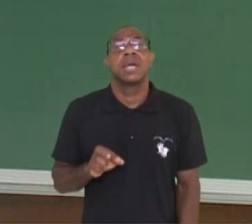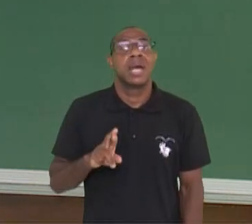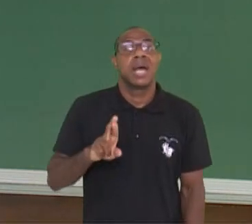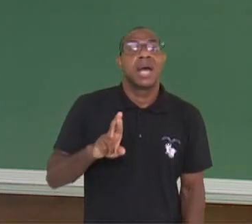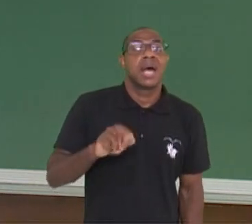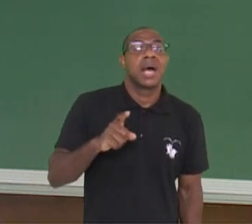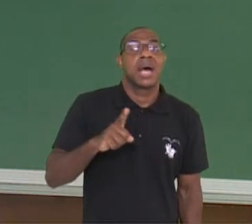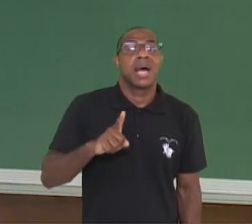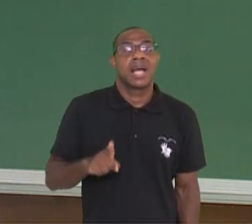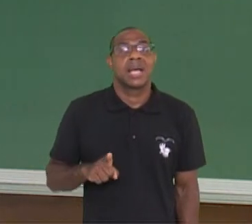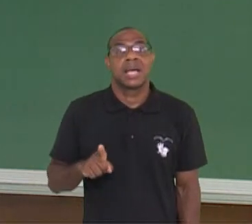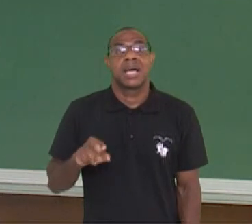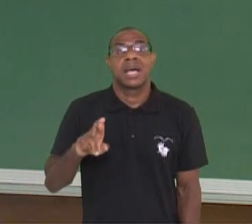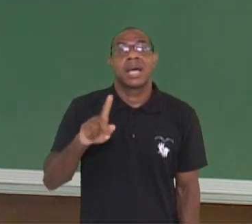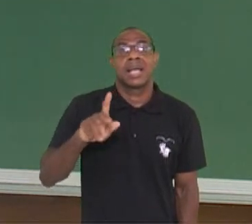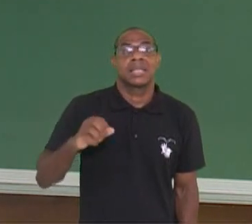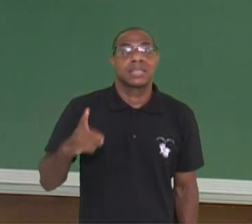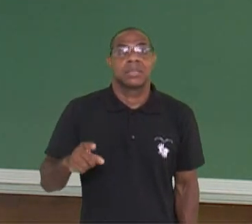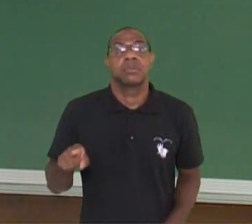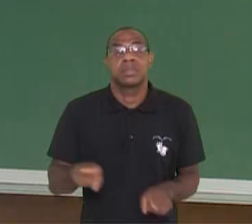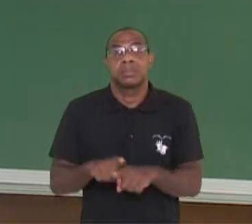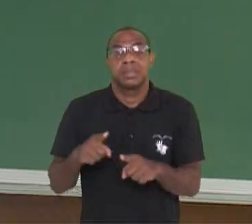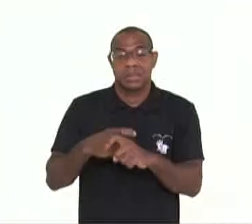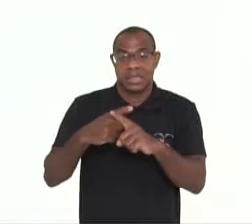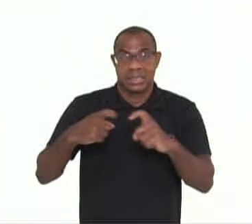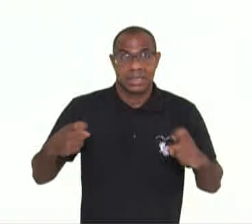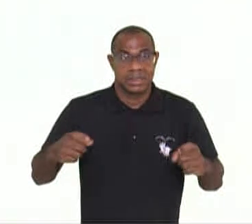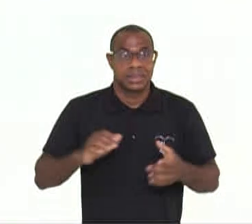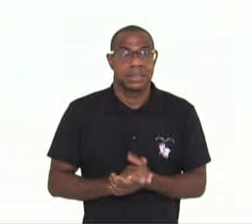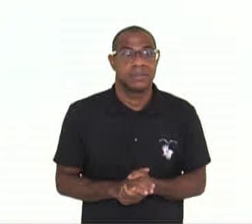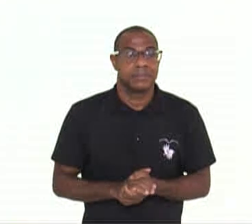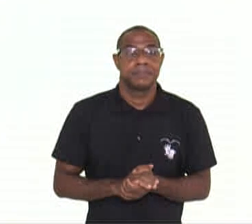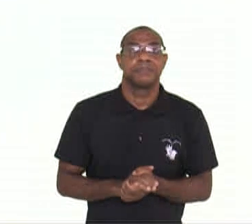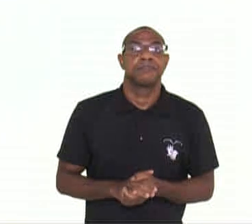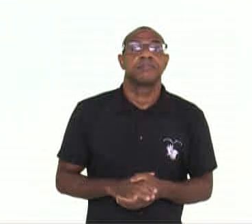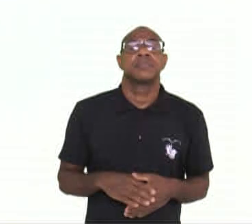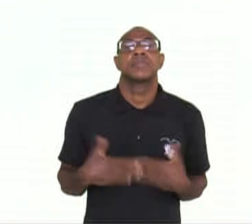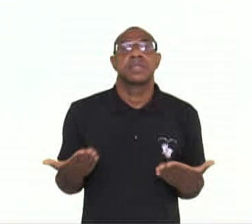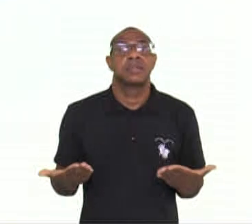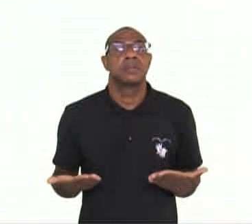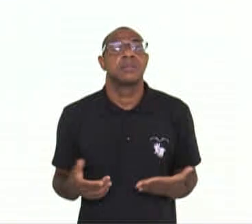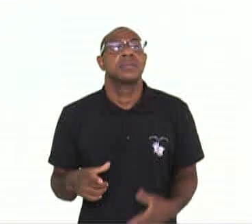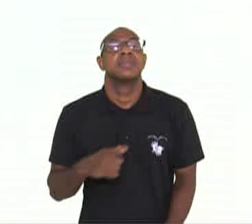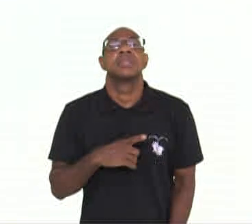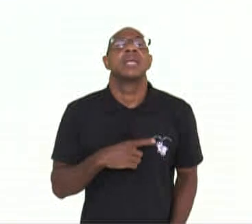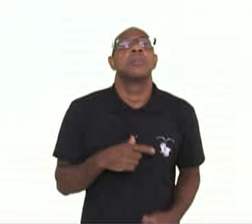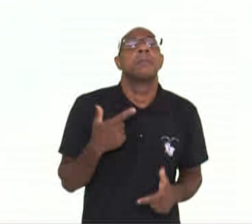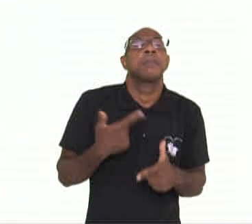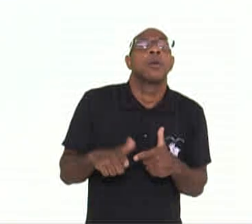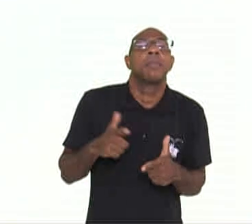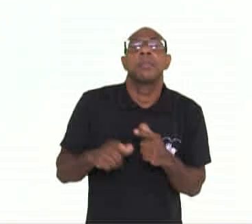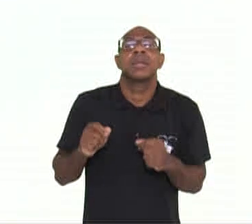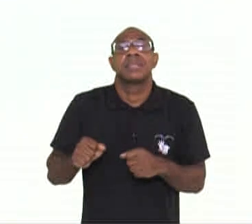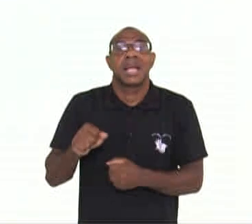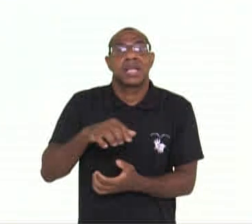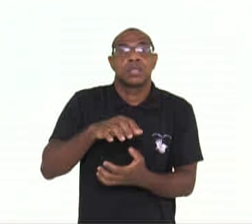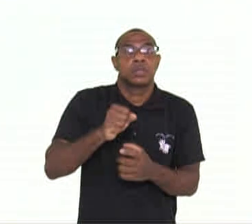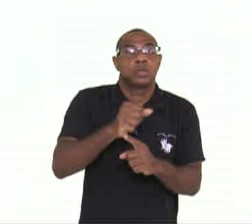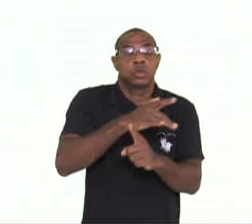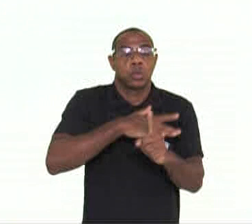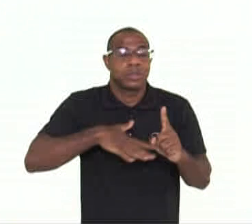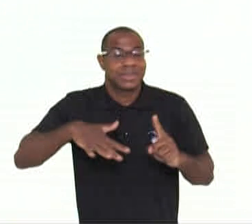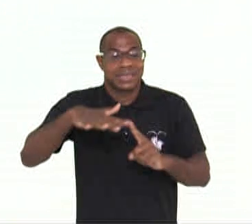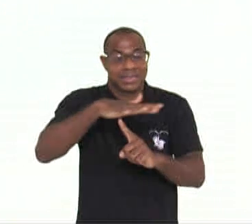razão e na ciência. E, além de tudo isso, há uma crise com a sociedade, do governo